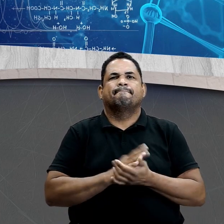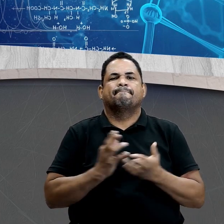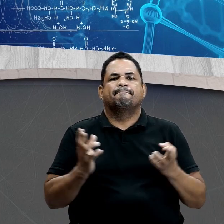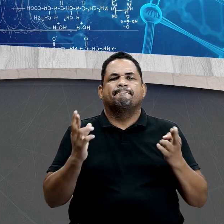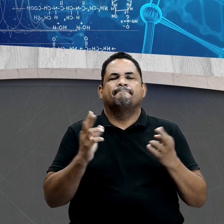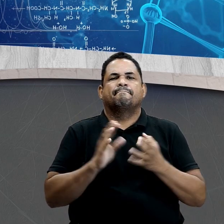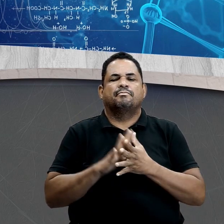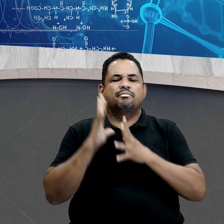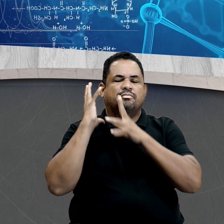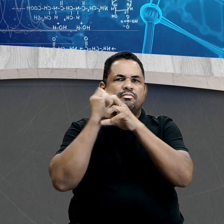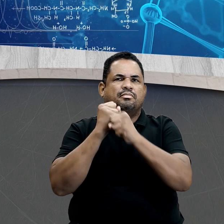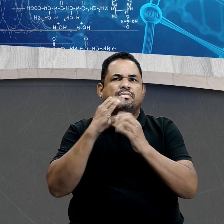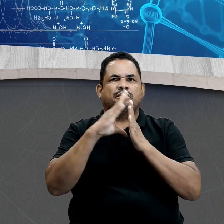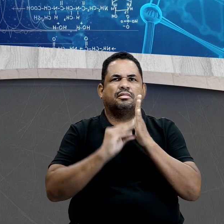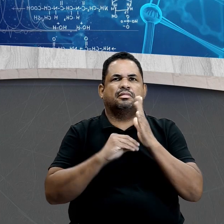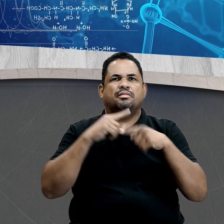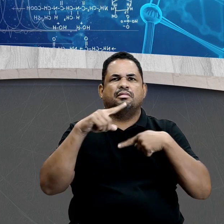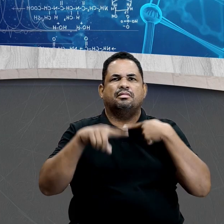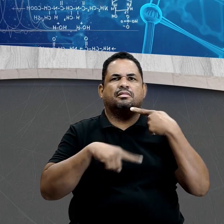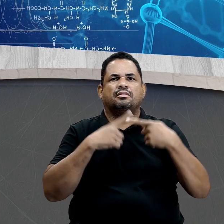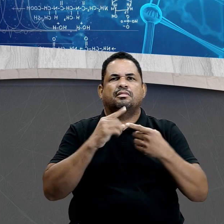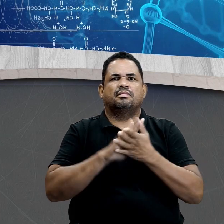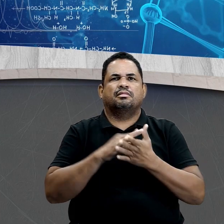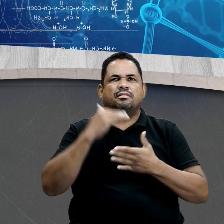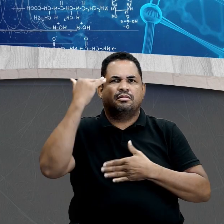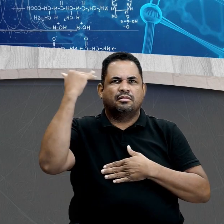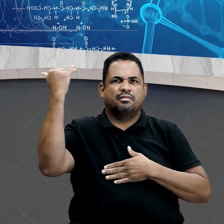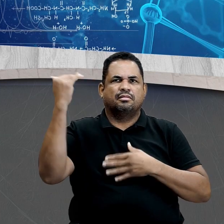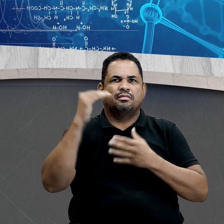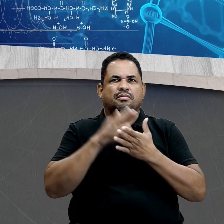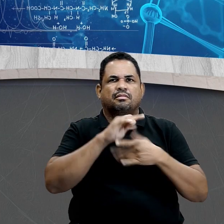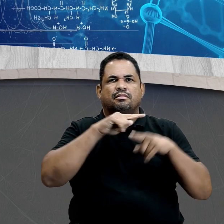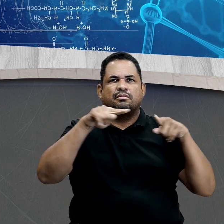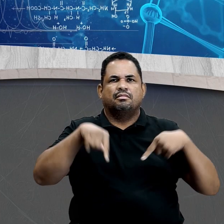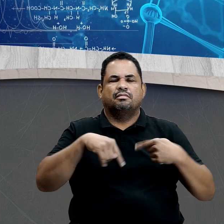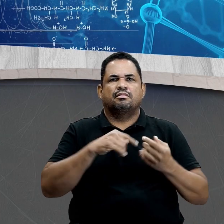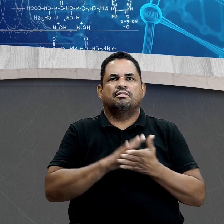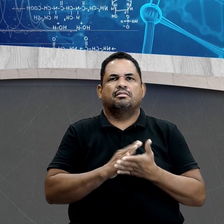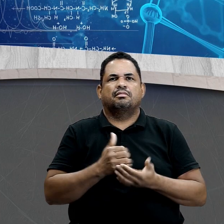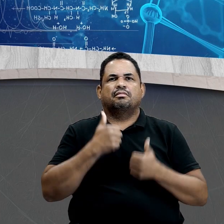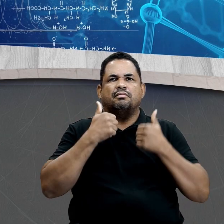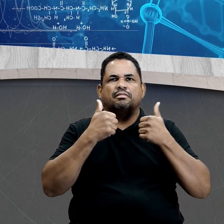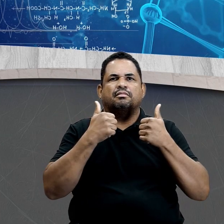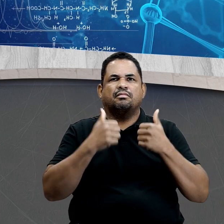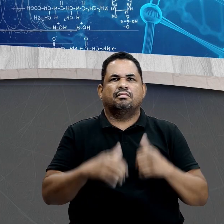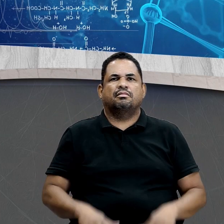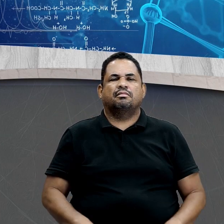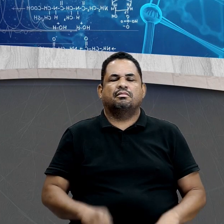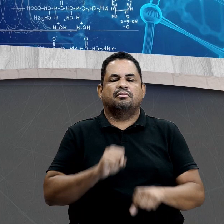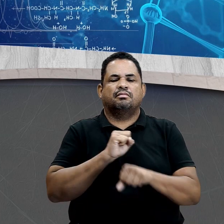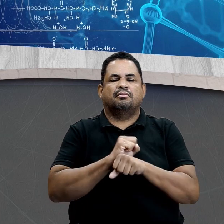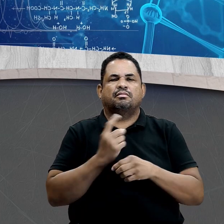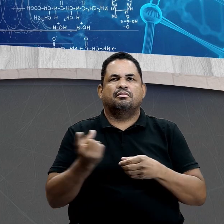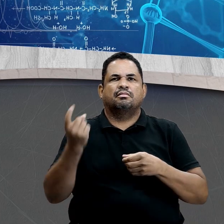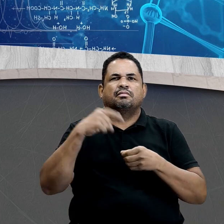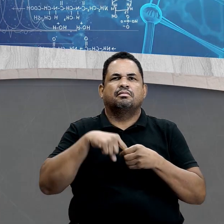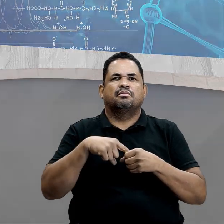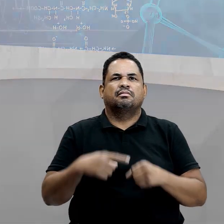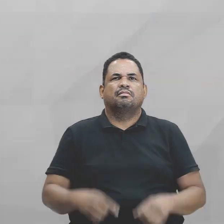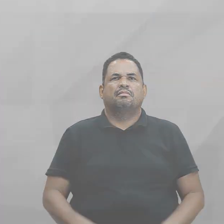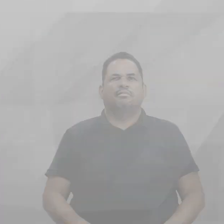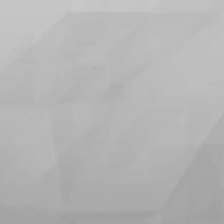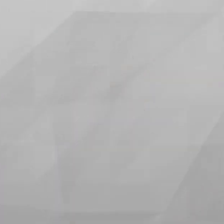conteúdo e, consequentemente, ter sucesso na sua atividade de sala. Valeu? Aguarde que voltaremos já já.